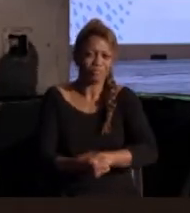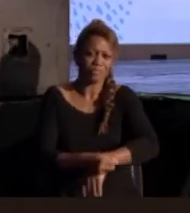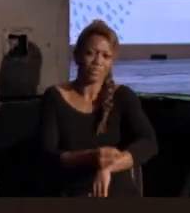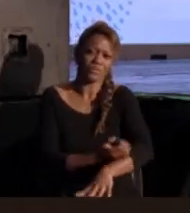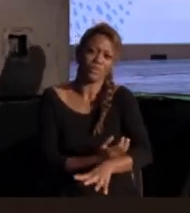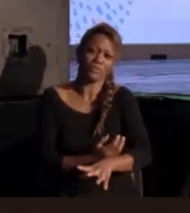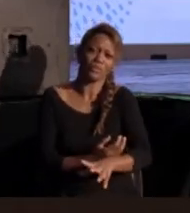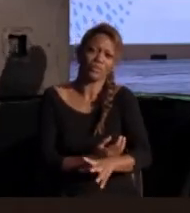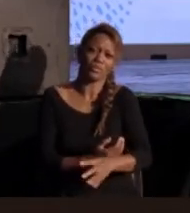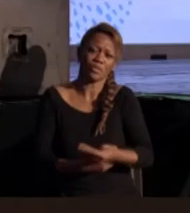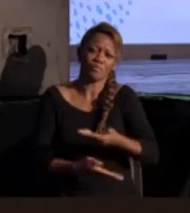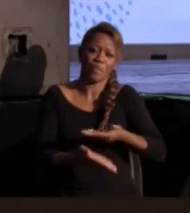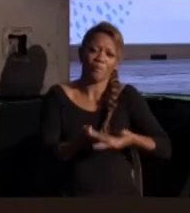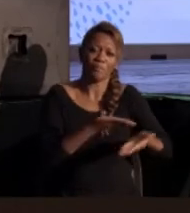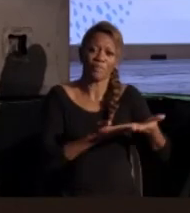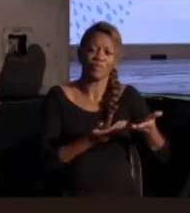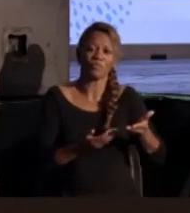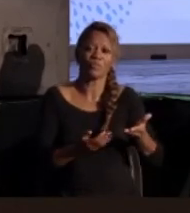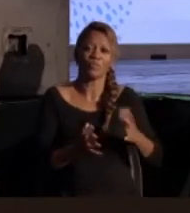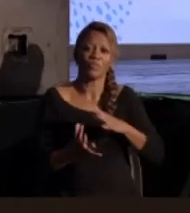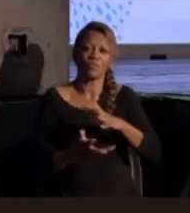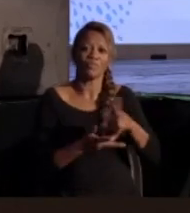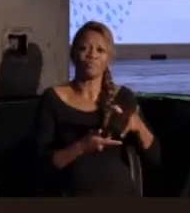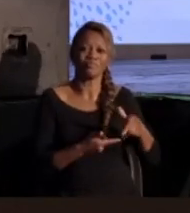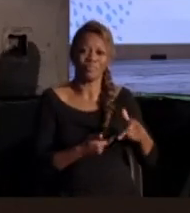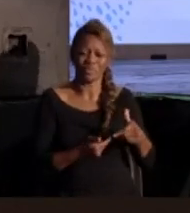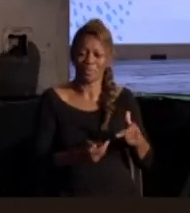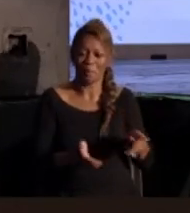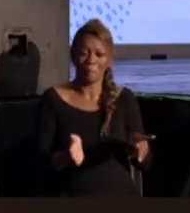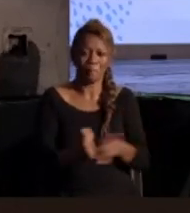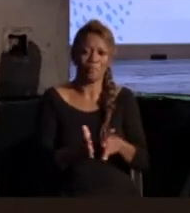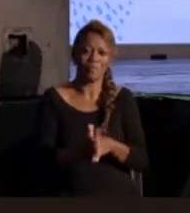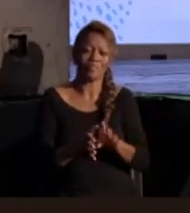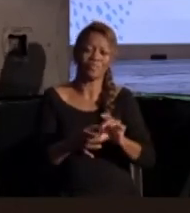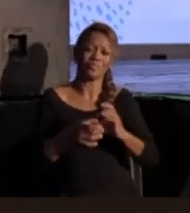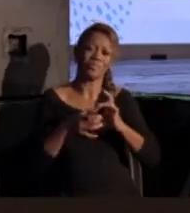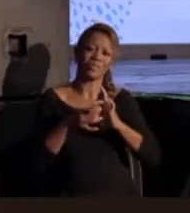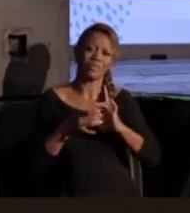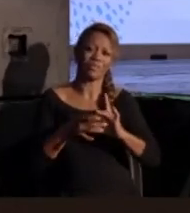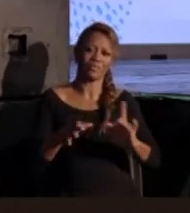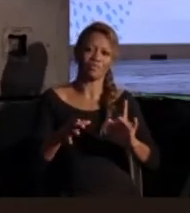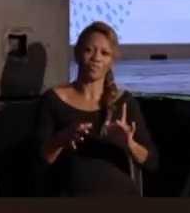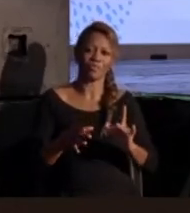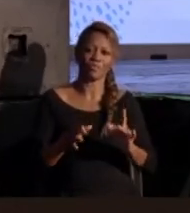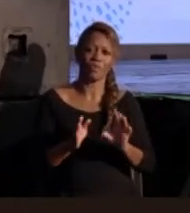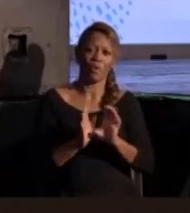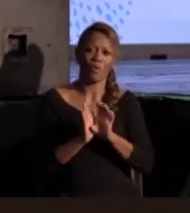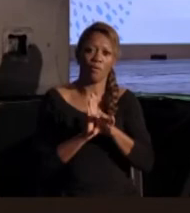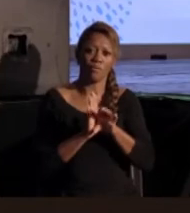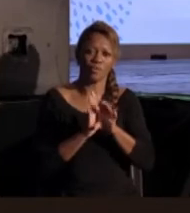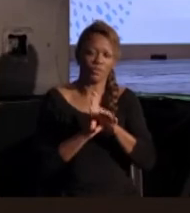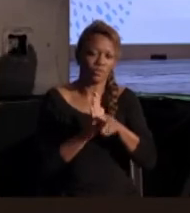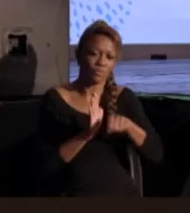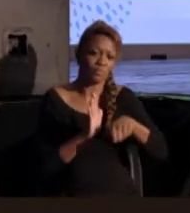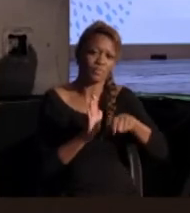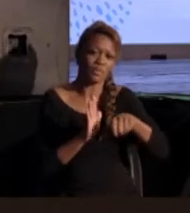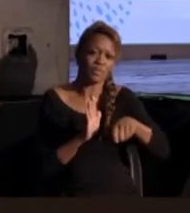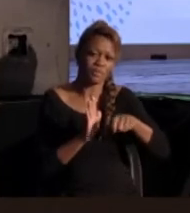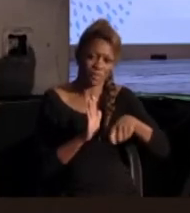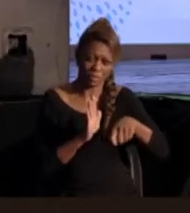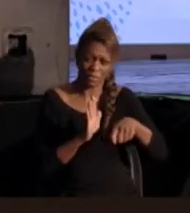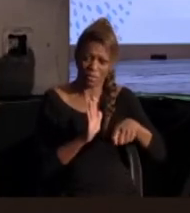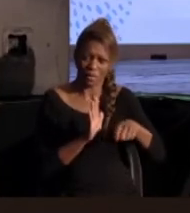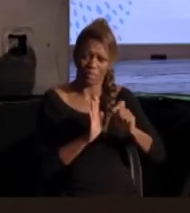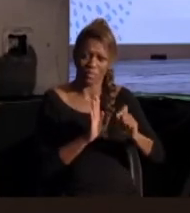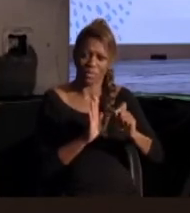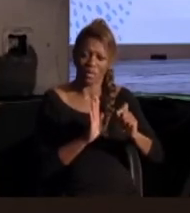mundo. Fica mais difícil a sua autonomia. Que autonomia é uma palavra, é um conceito necessário justamente para